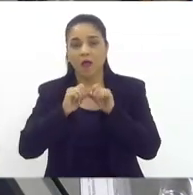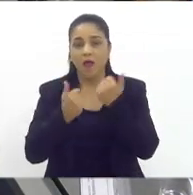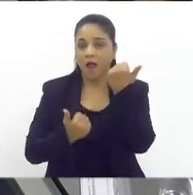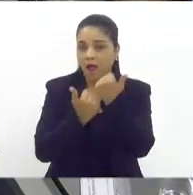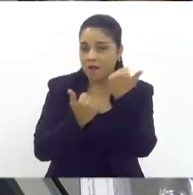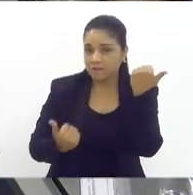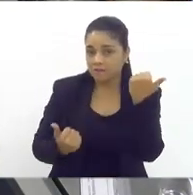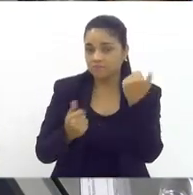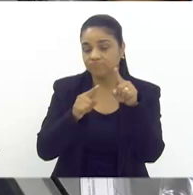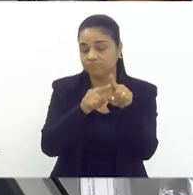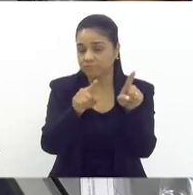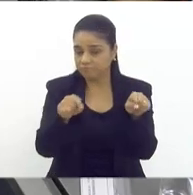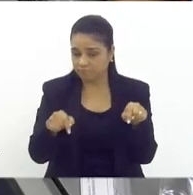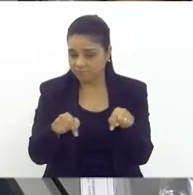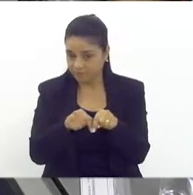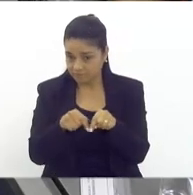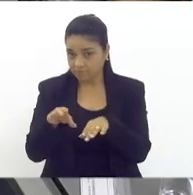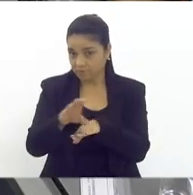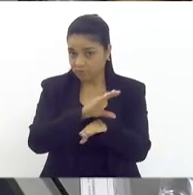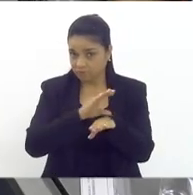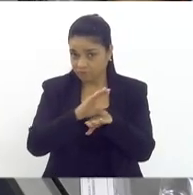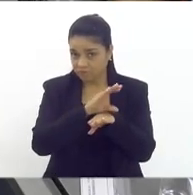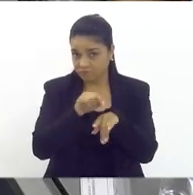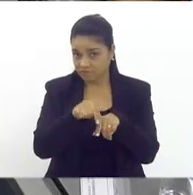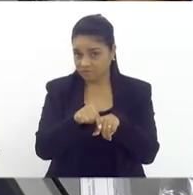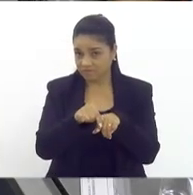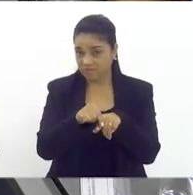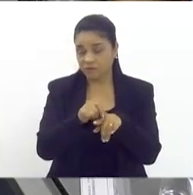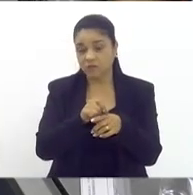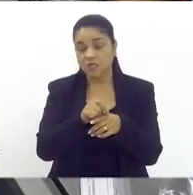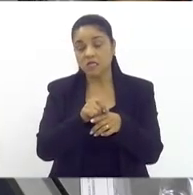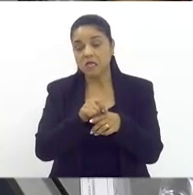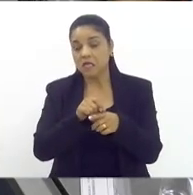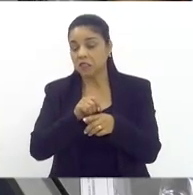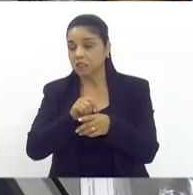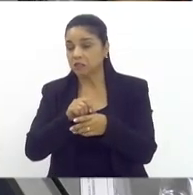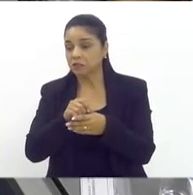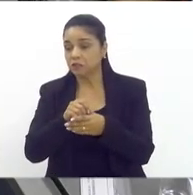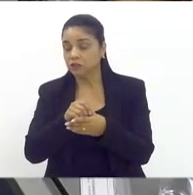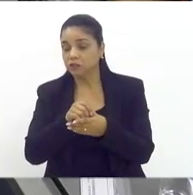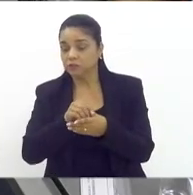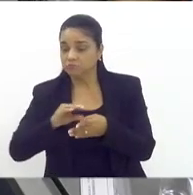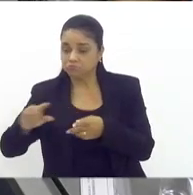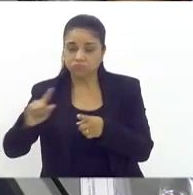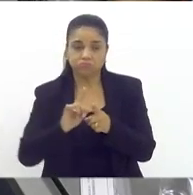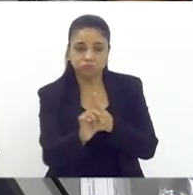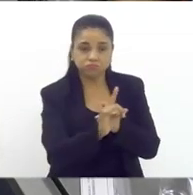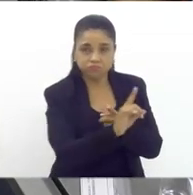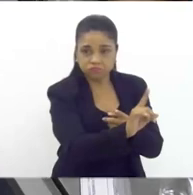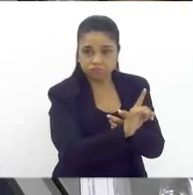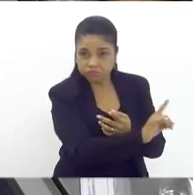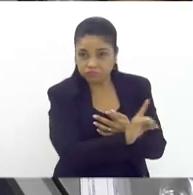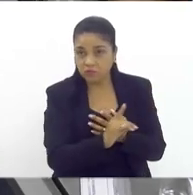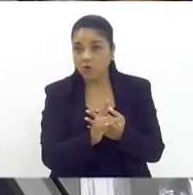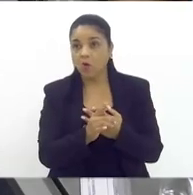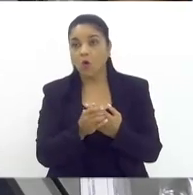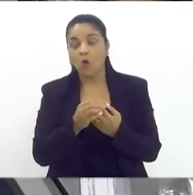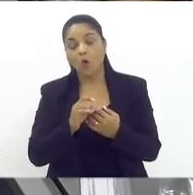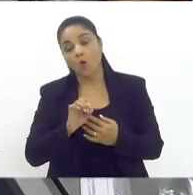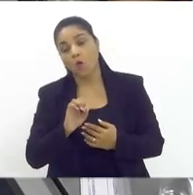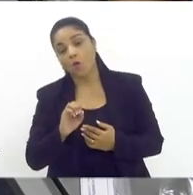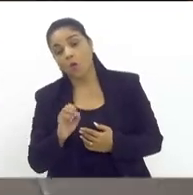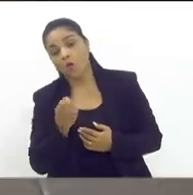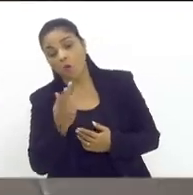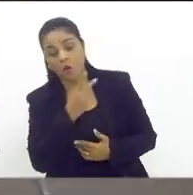gabinetes dos conselheiros esses assessores são igualmente distribuídos uma excelência tem algum tratamento diferenciado por ser presidente